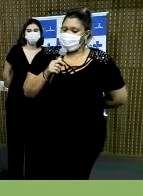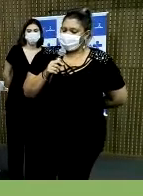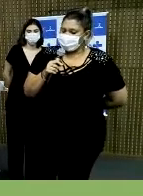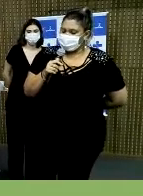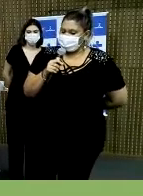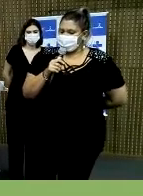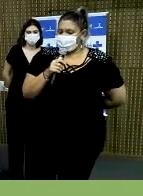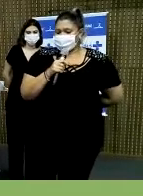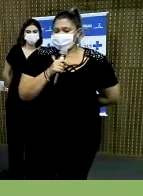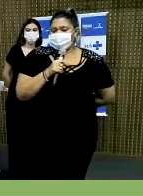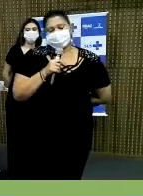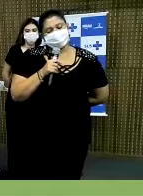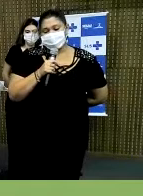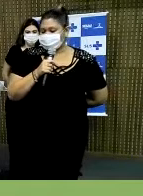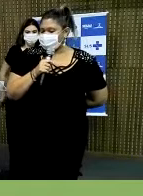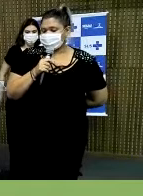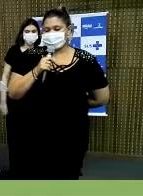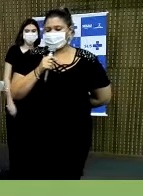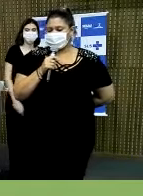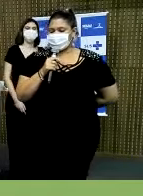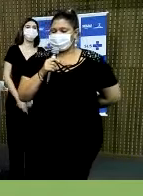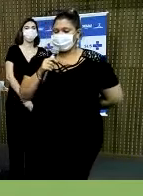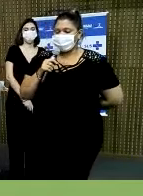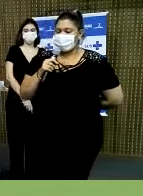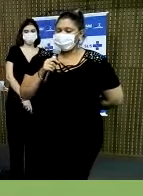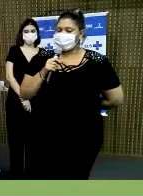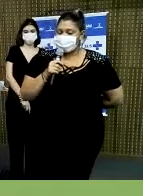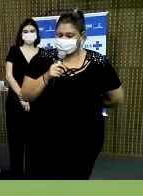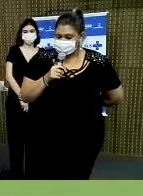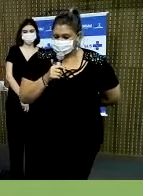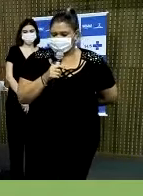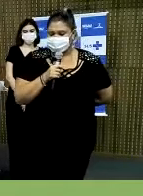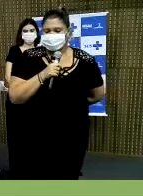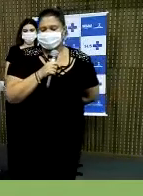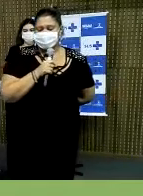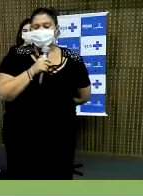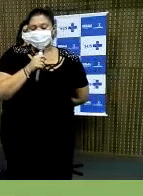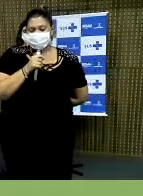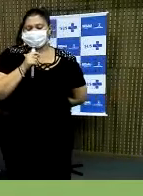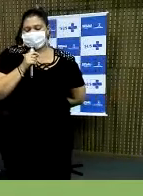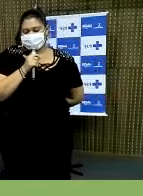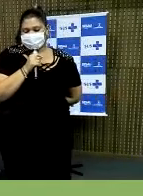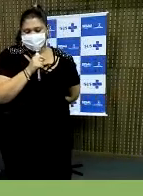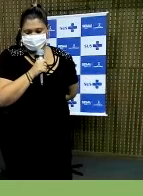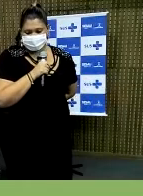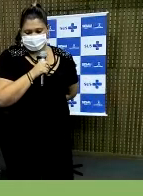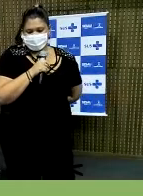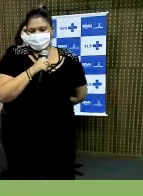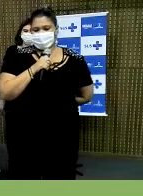tivemos auriculoterapia, não tivemos reabilitação pós-Covid e tivemos 20 reuniões para discussão de